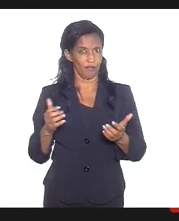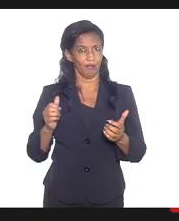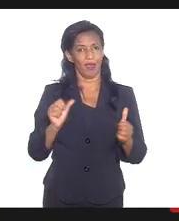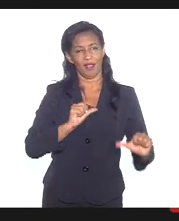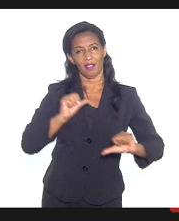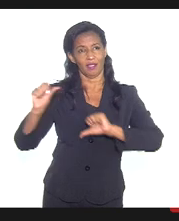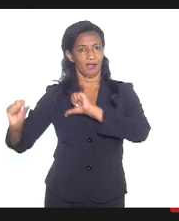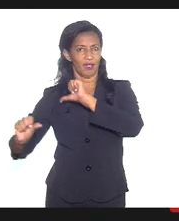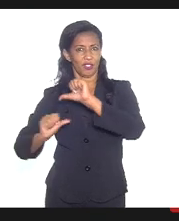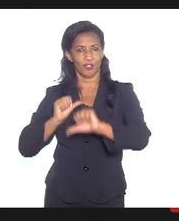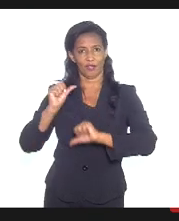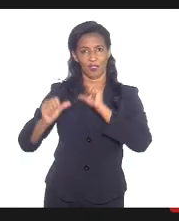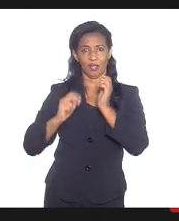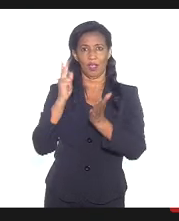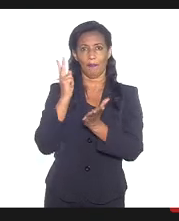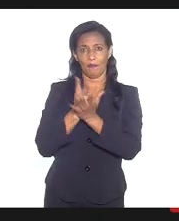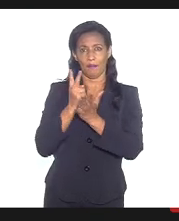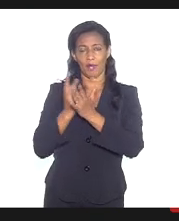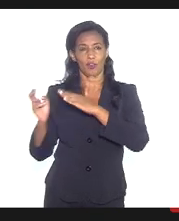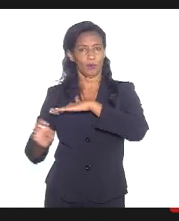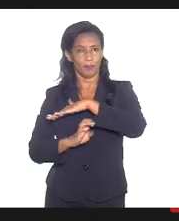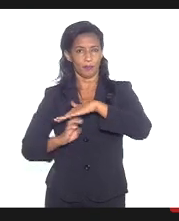né? Da mesma empresa,